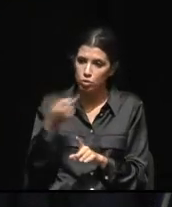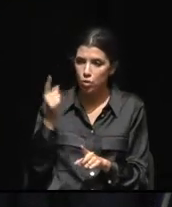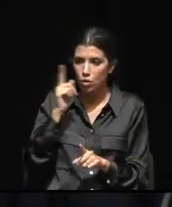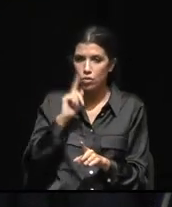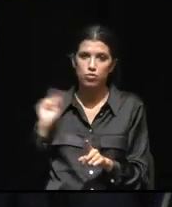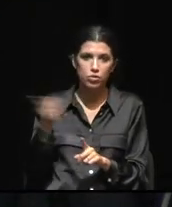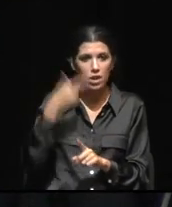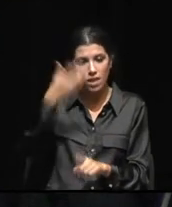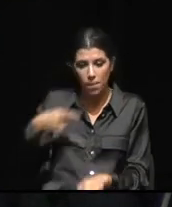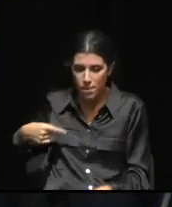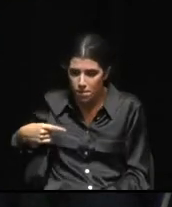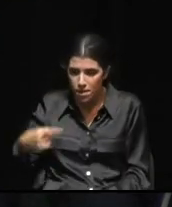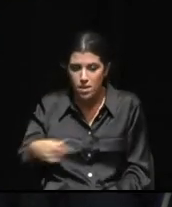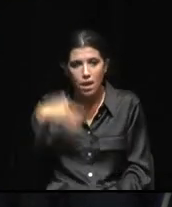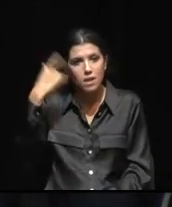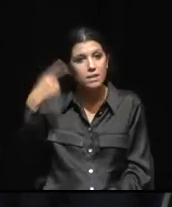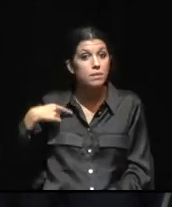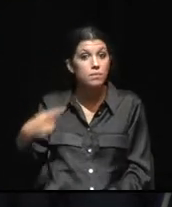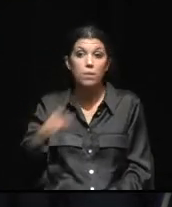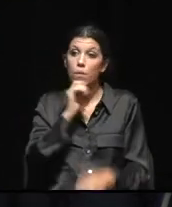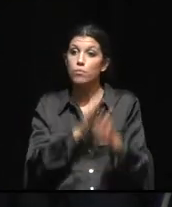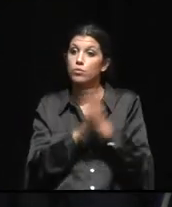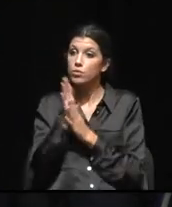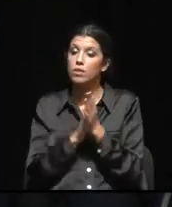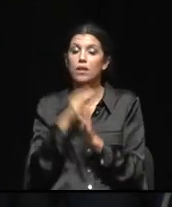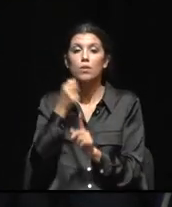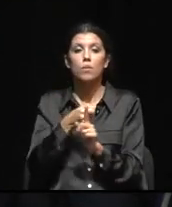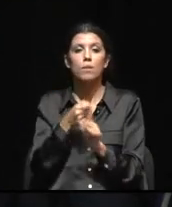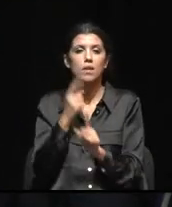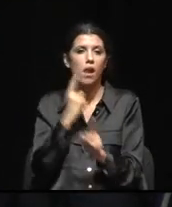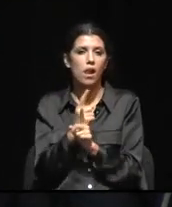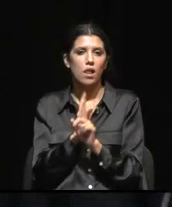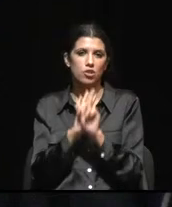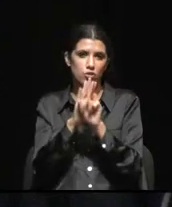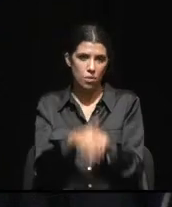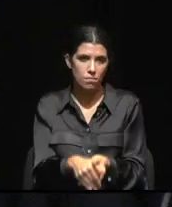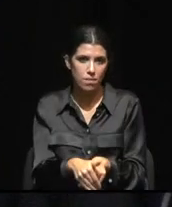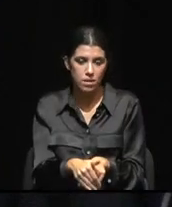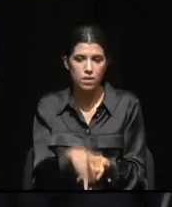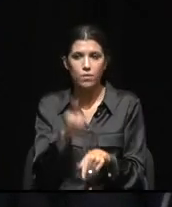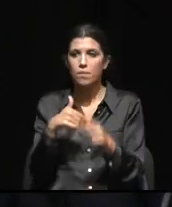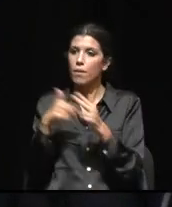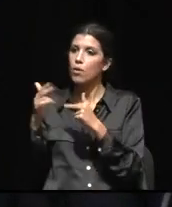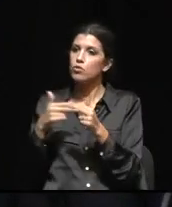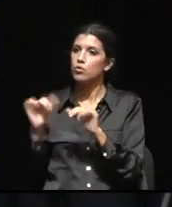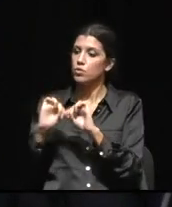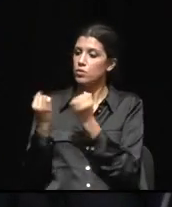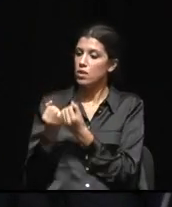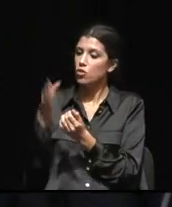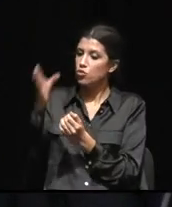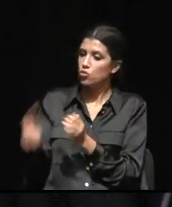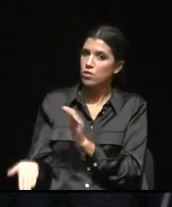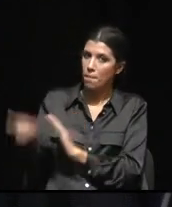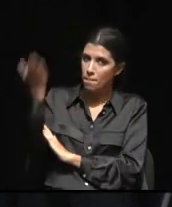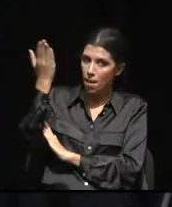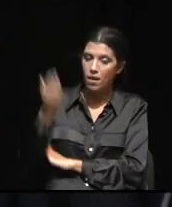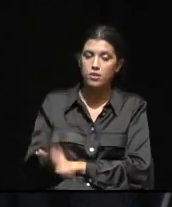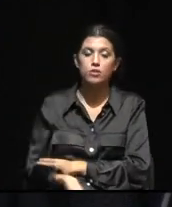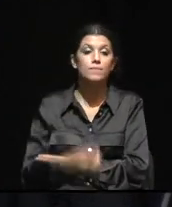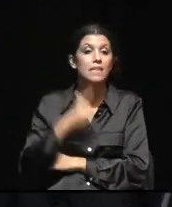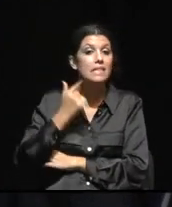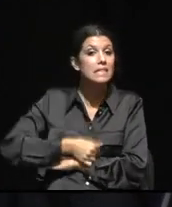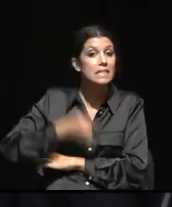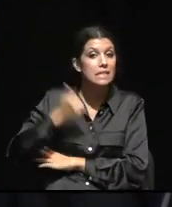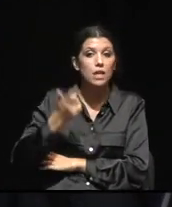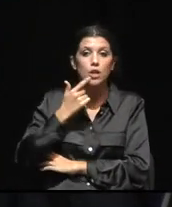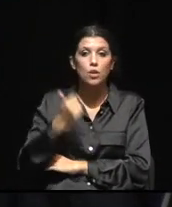de todos os dias e cada dia é uma oportunidade para combater a discriminação e construir uma sociedade mais justa acima de tudo